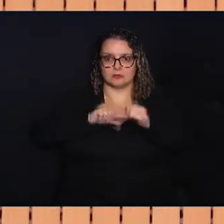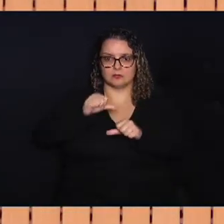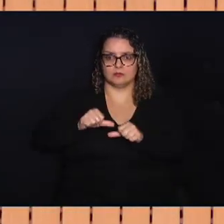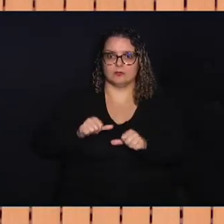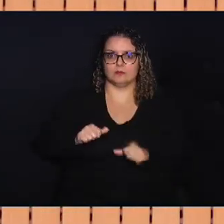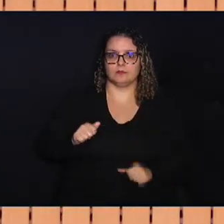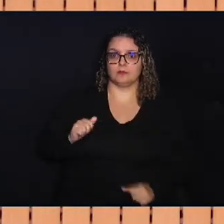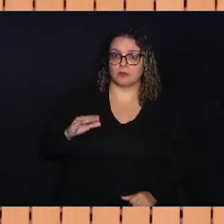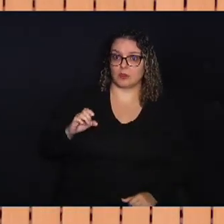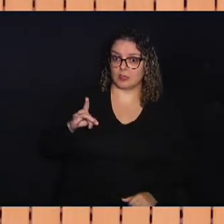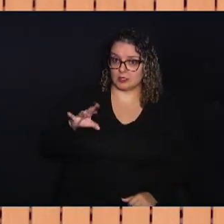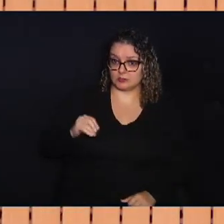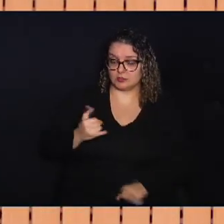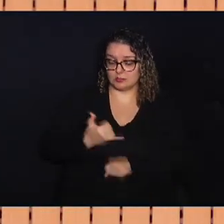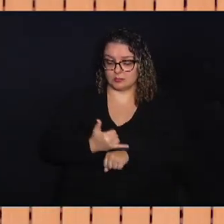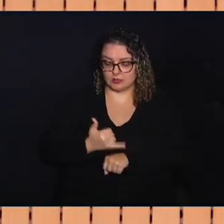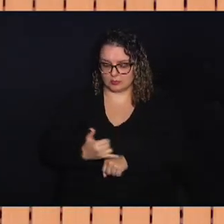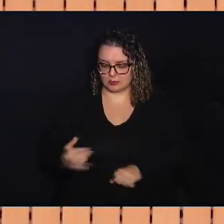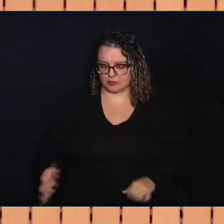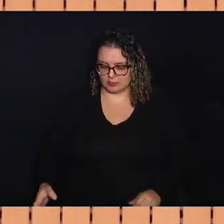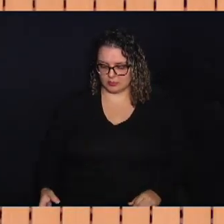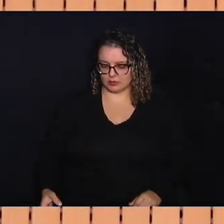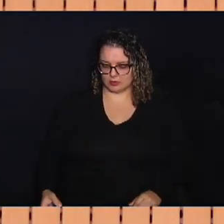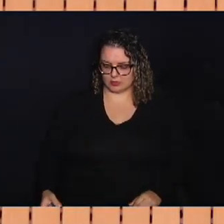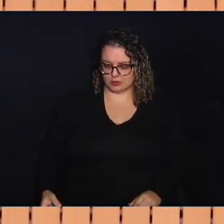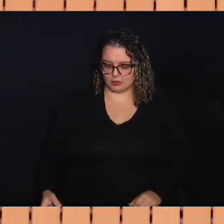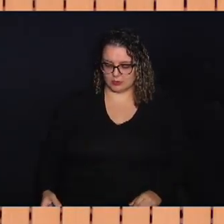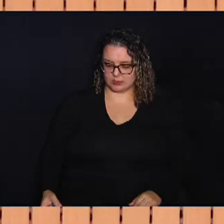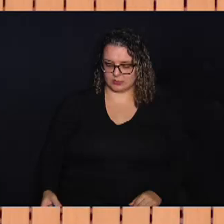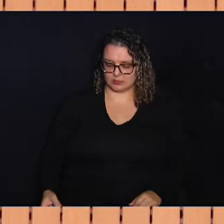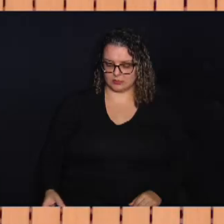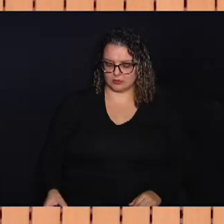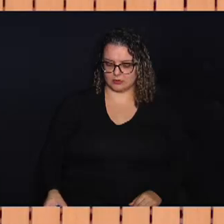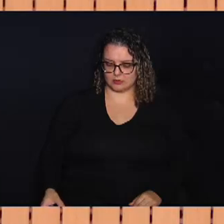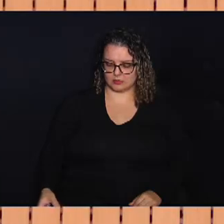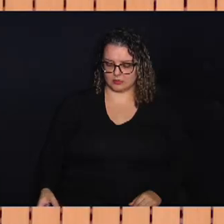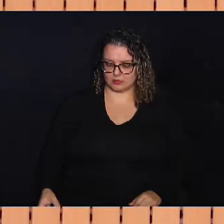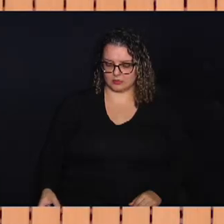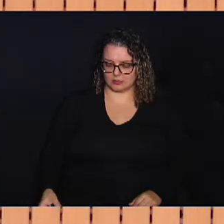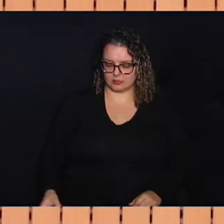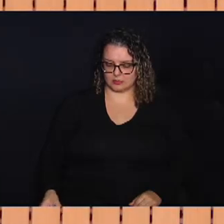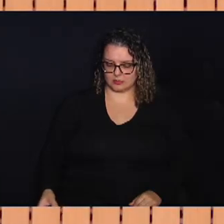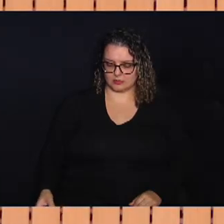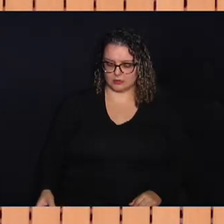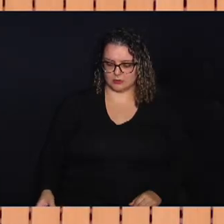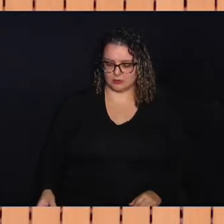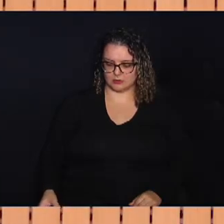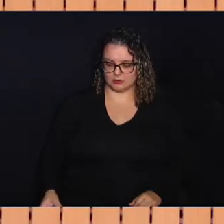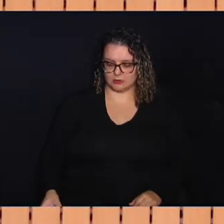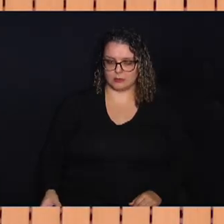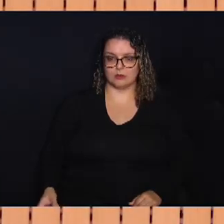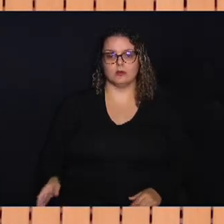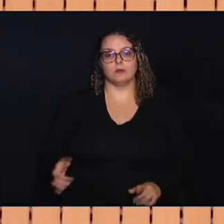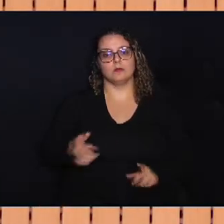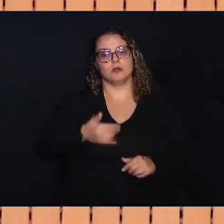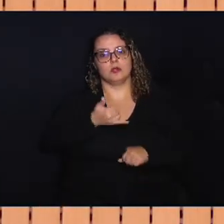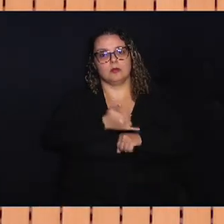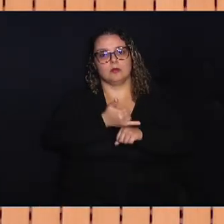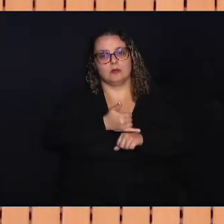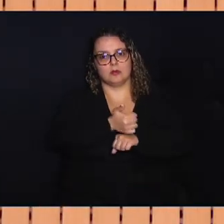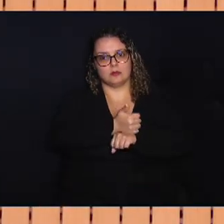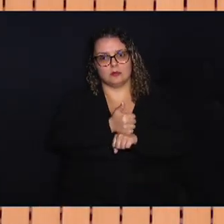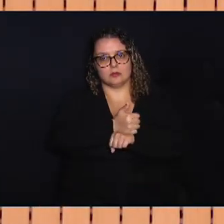aço, do ferro, pelos ferreiros africanos, sobretudo porque, além de ferreiros, eles